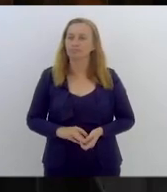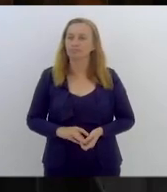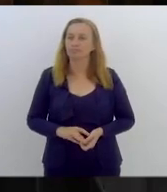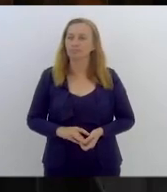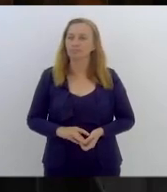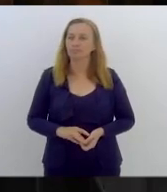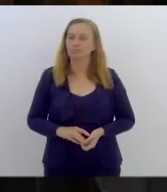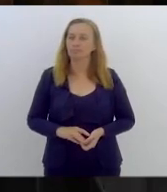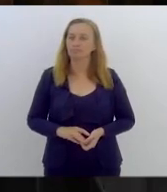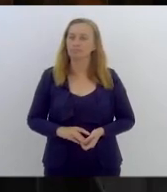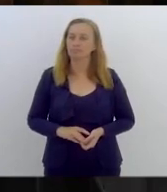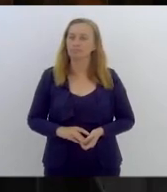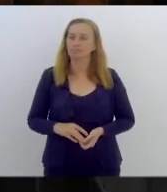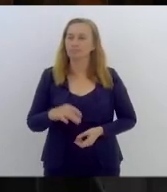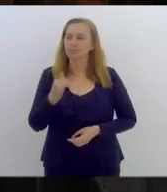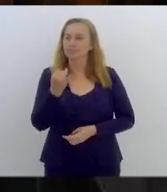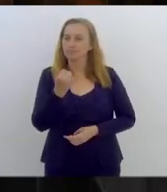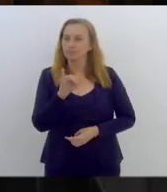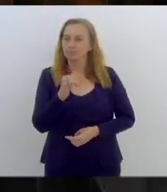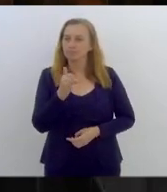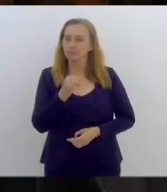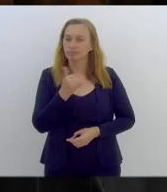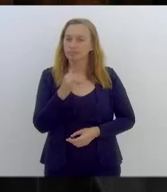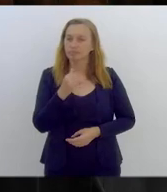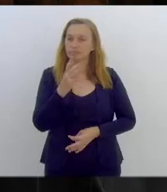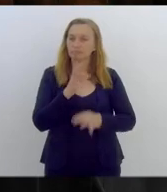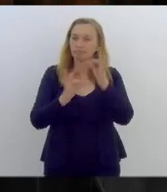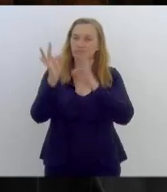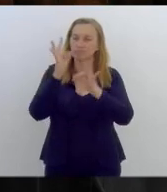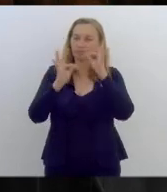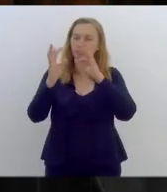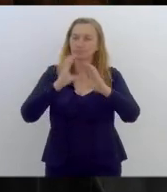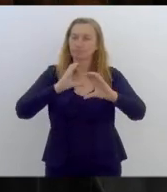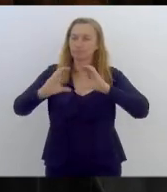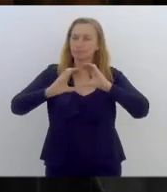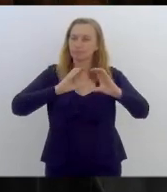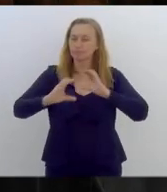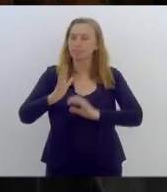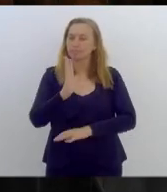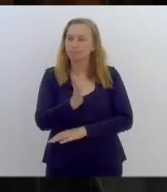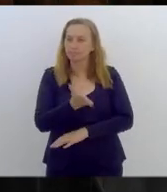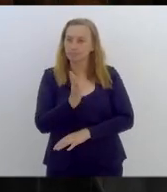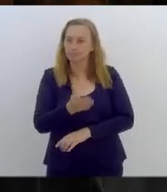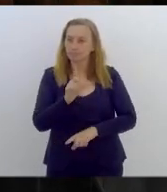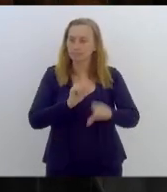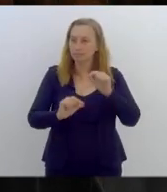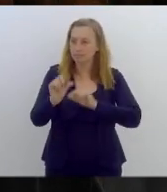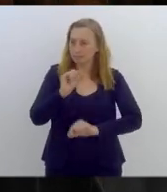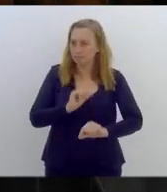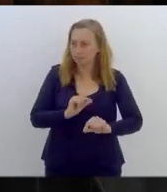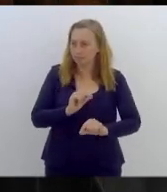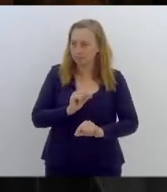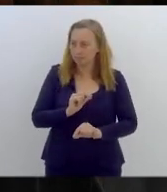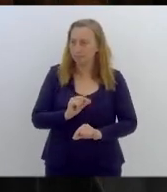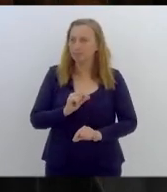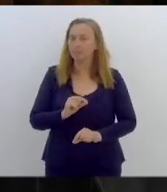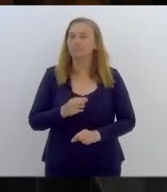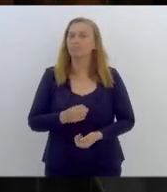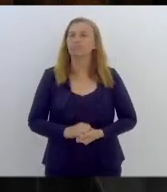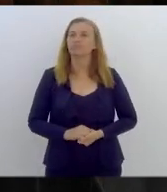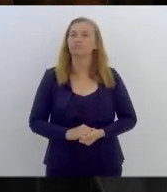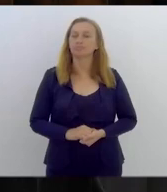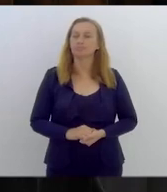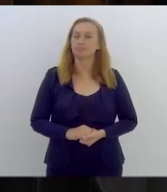da energia e da telecomunicações que já foram decididas como bens essenciais